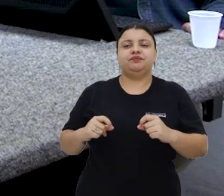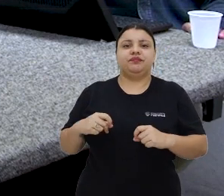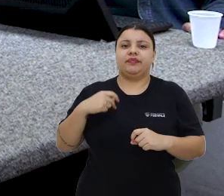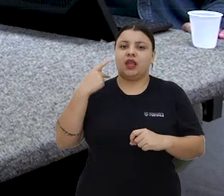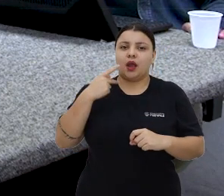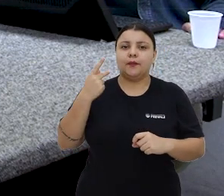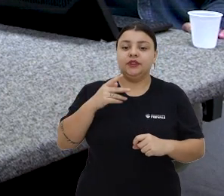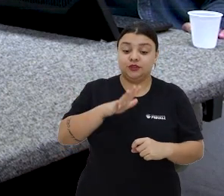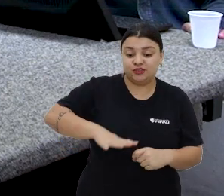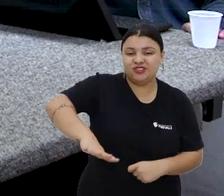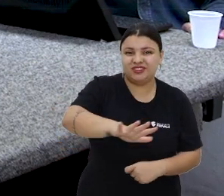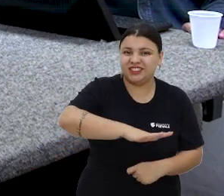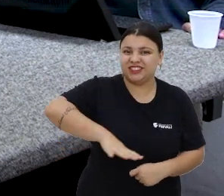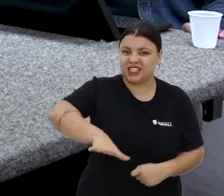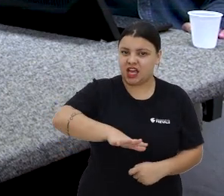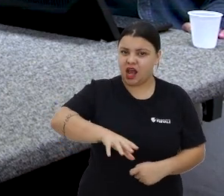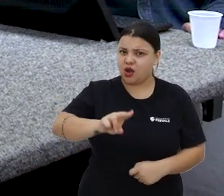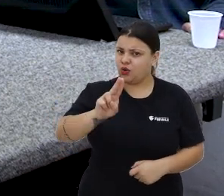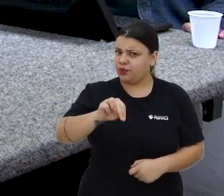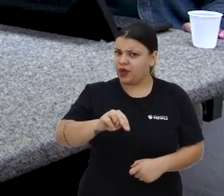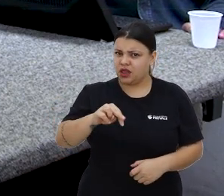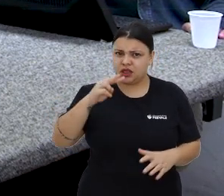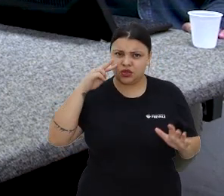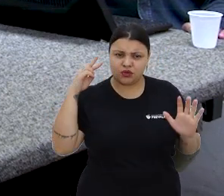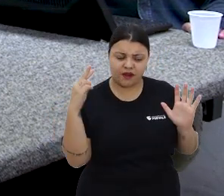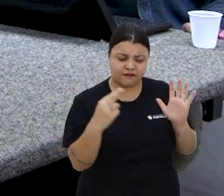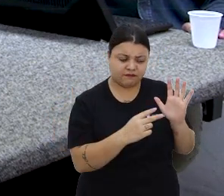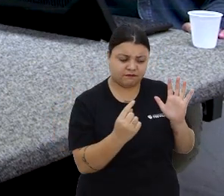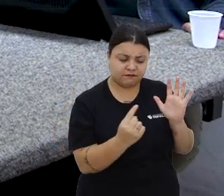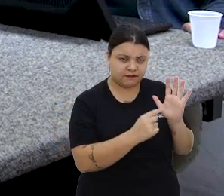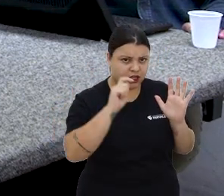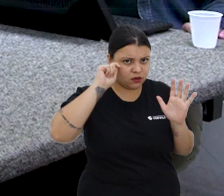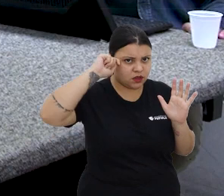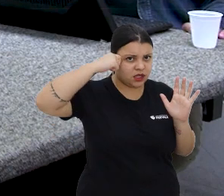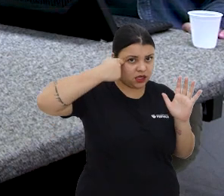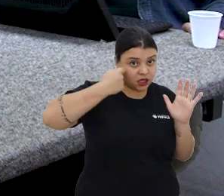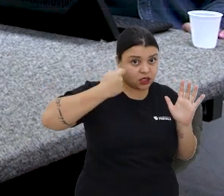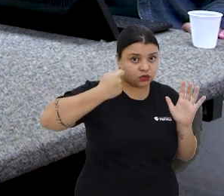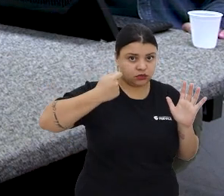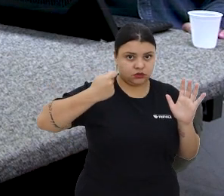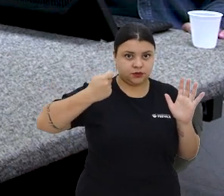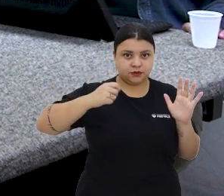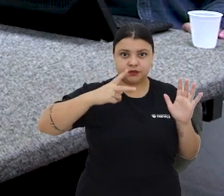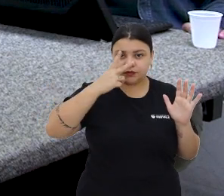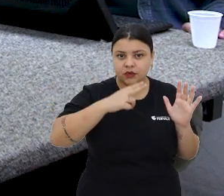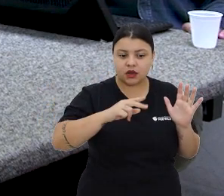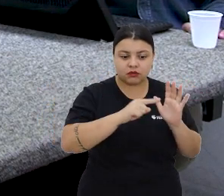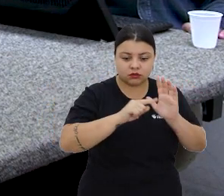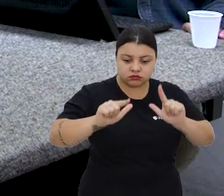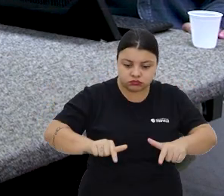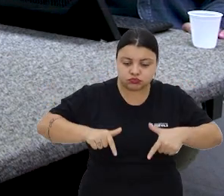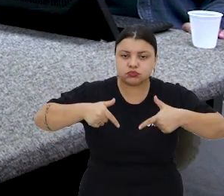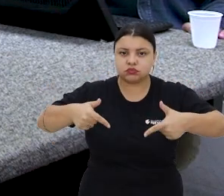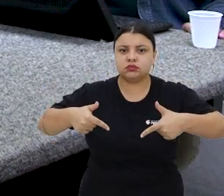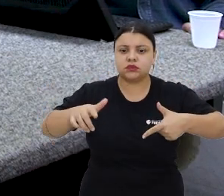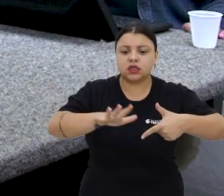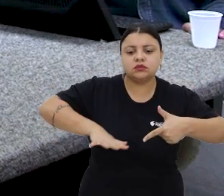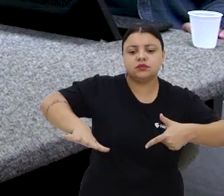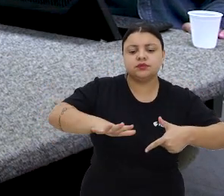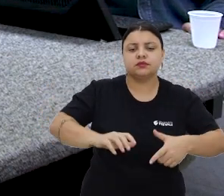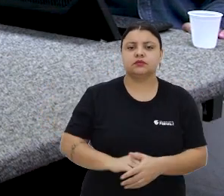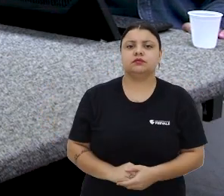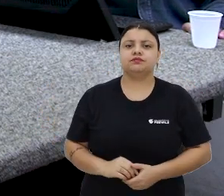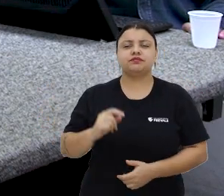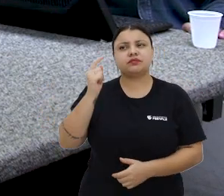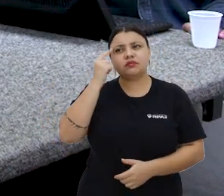em si, elas nunca visaram a negritude para que a gente conseguisse chegar nos espaços. E hoje eu penso